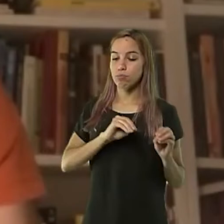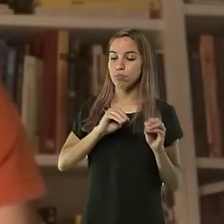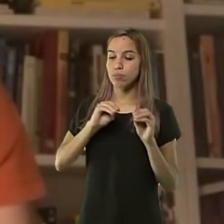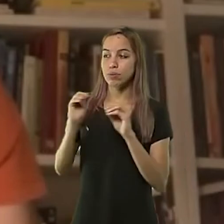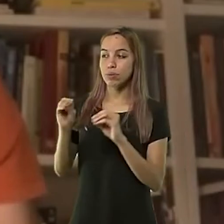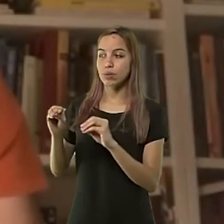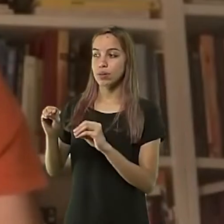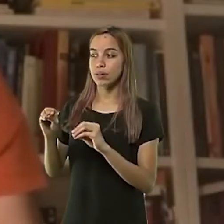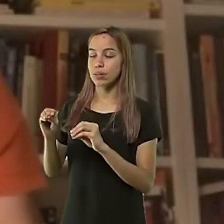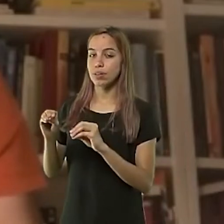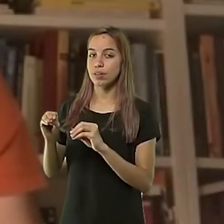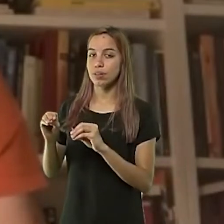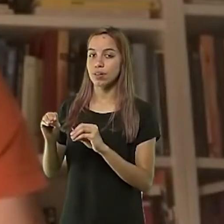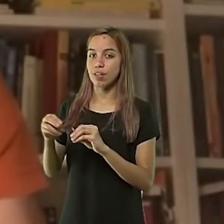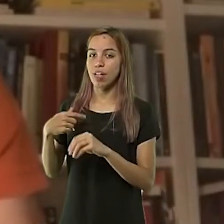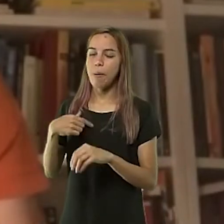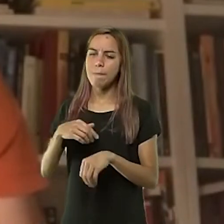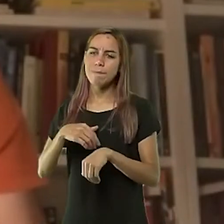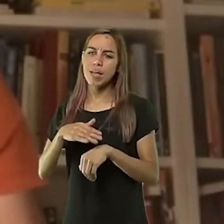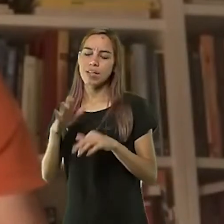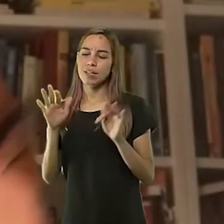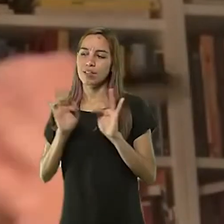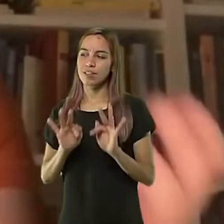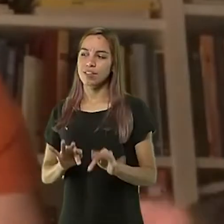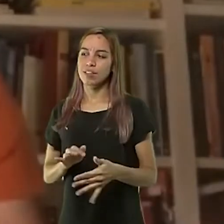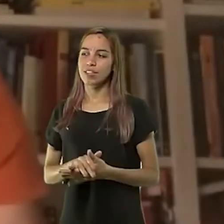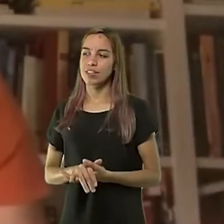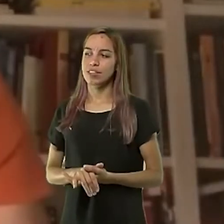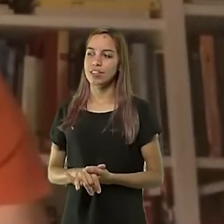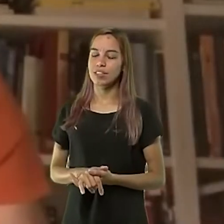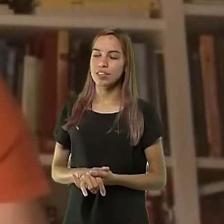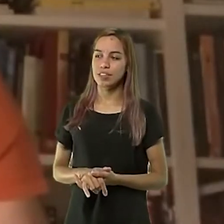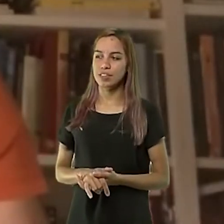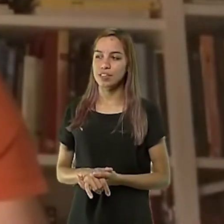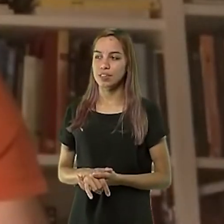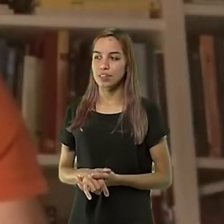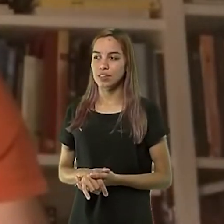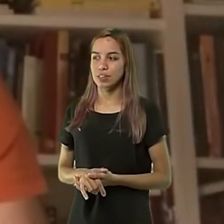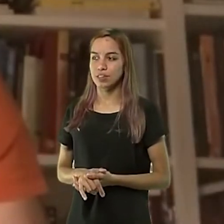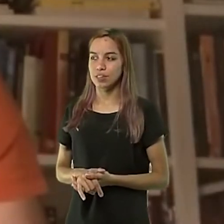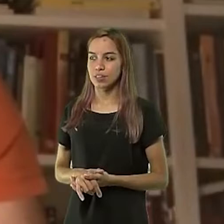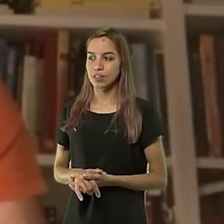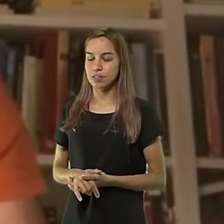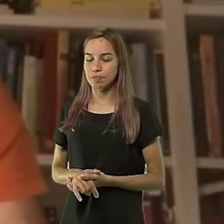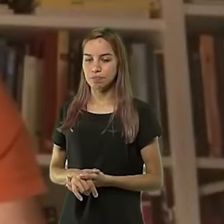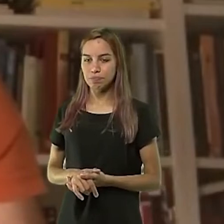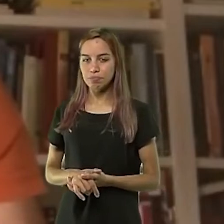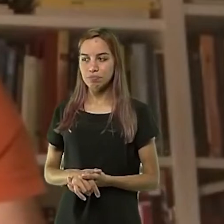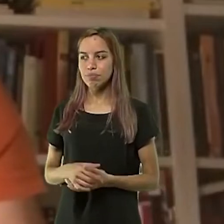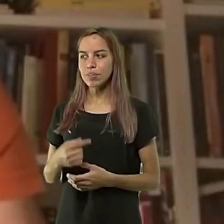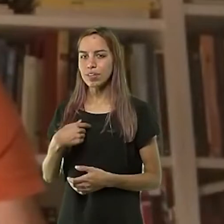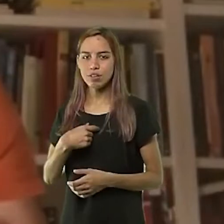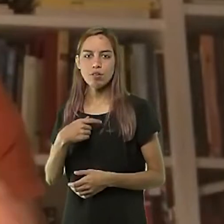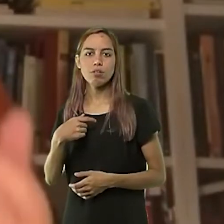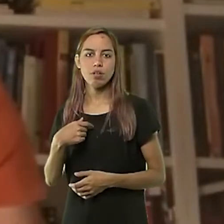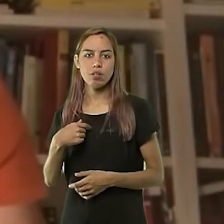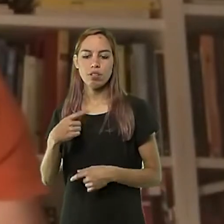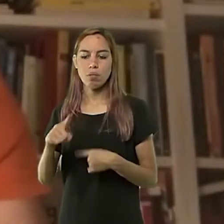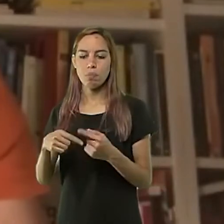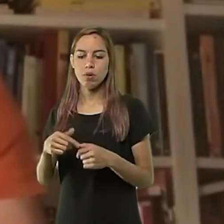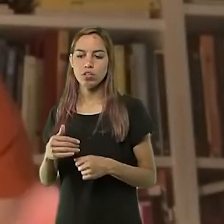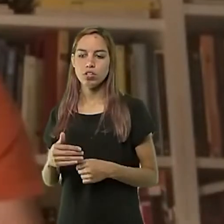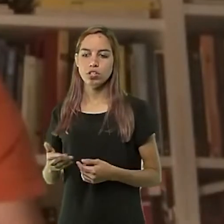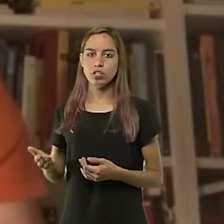quando a vida se o permitiu, eu acabei por mudar para o Alentejo. E a escolha do Alentejo tem também a ver